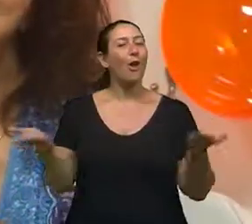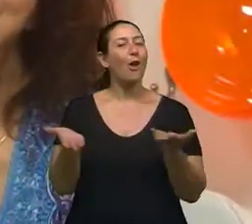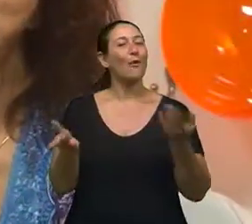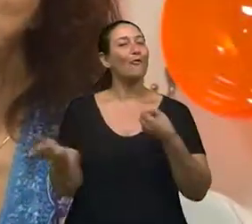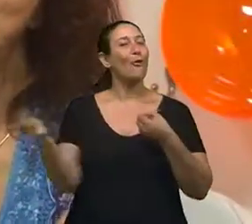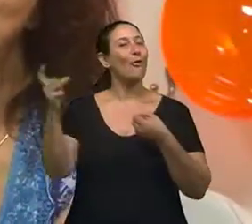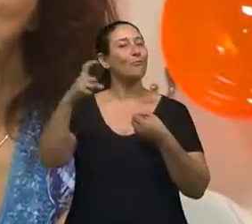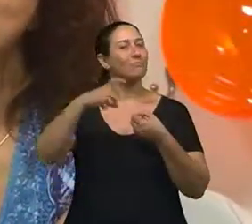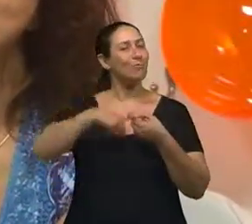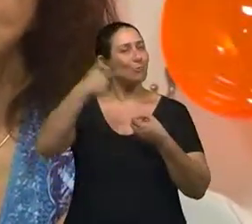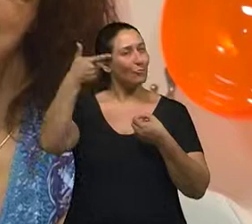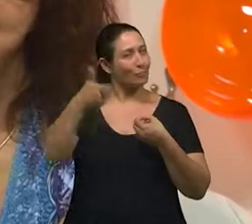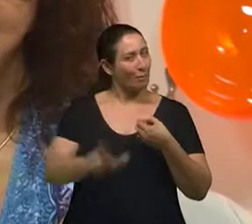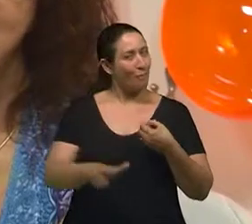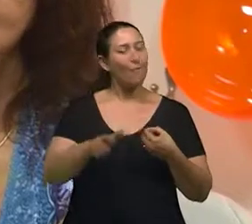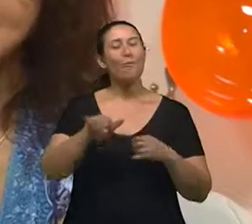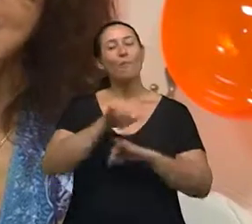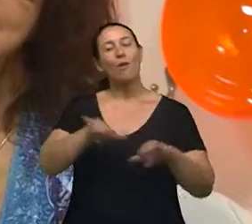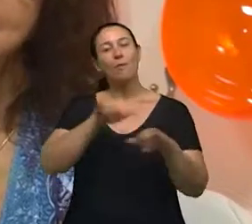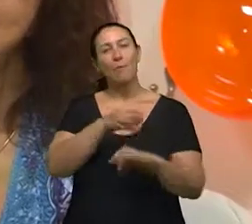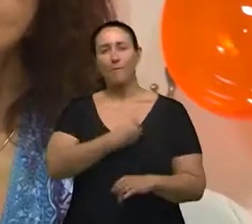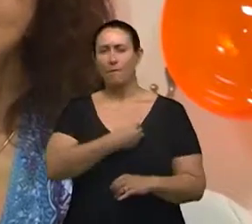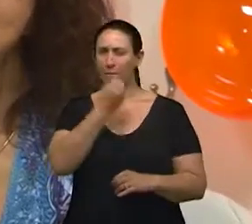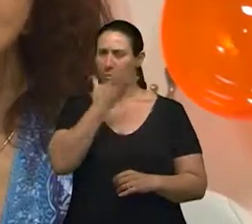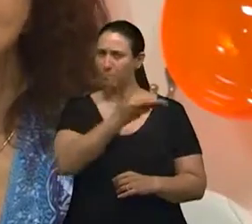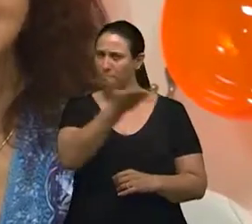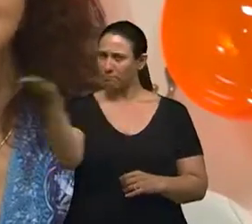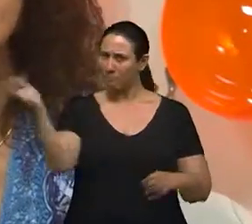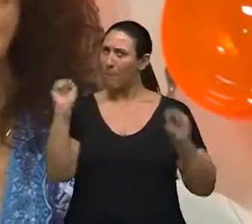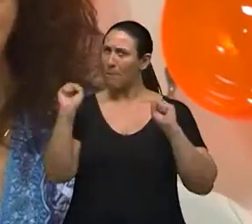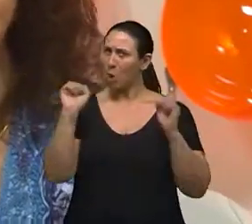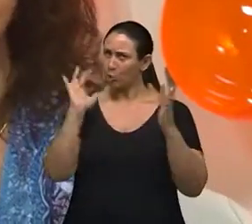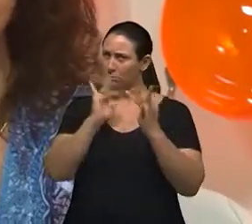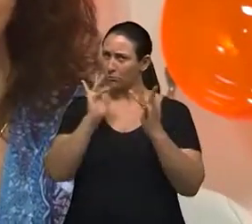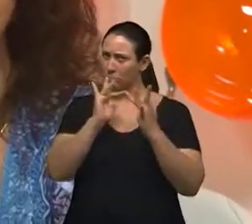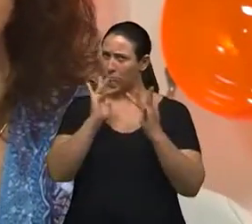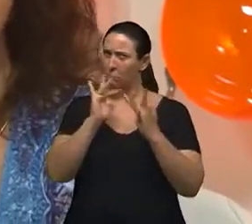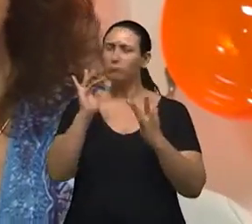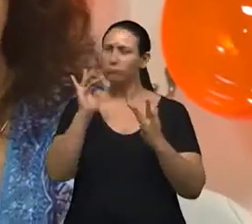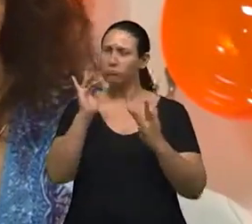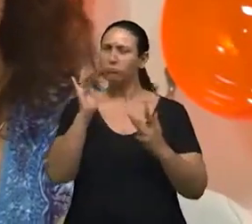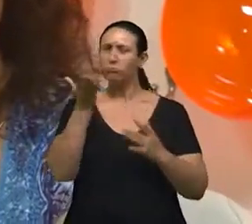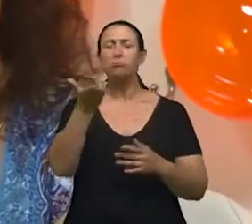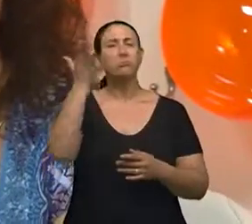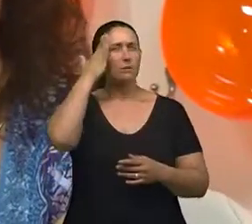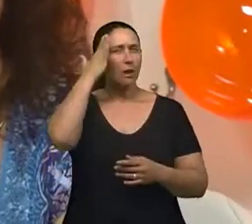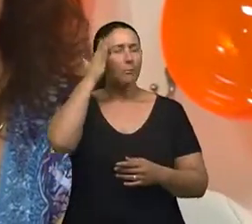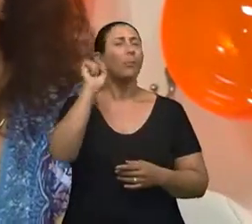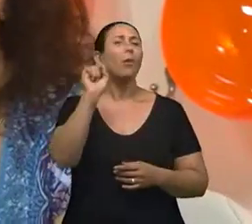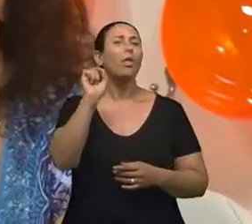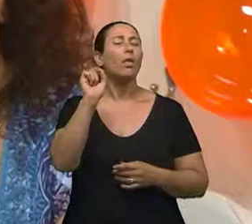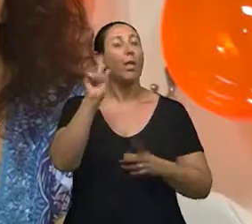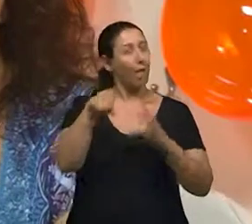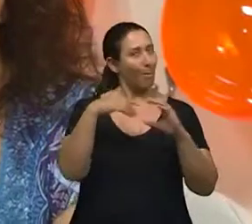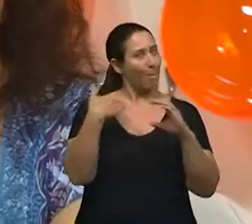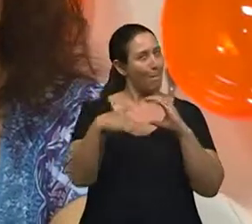Estamos de volta, então, com o nosso Viva Bem. E você sabe que pode ter uma conexão direta com a gente através do nosso